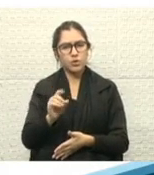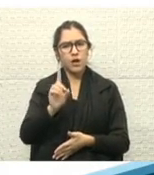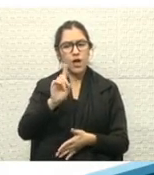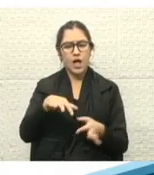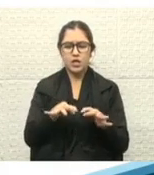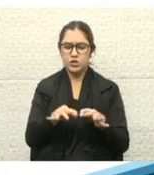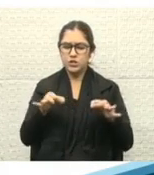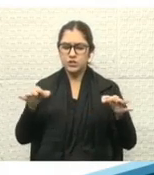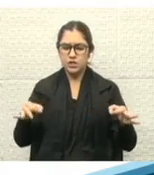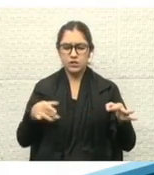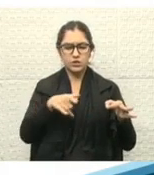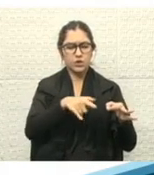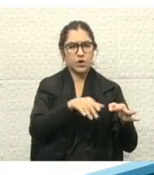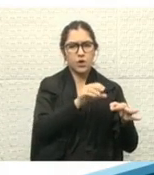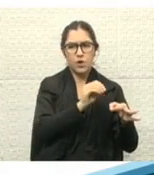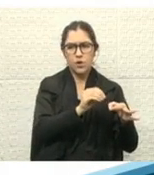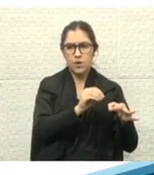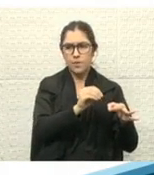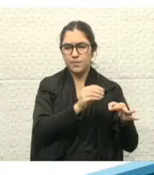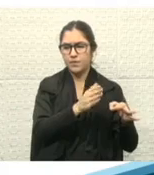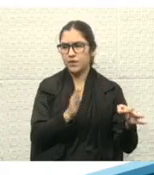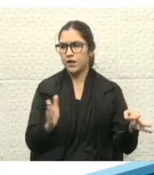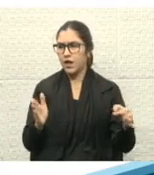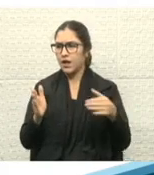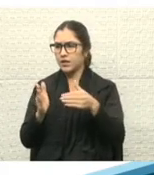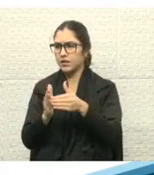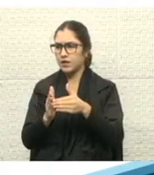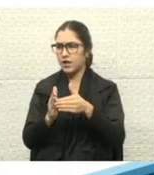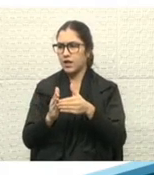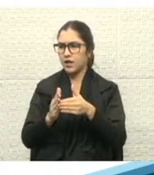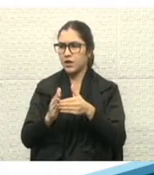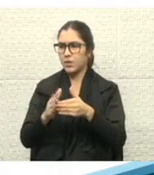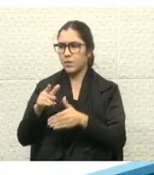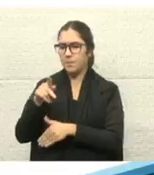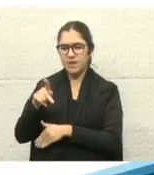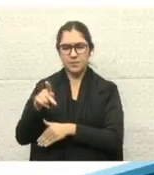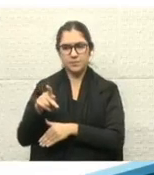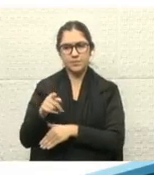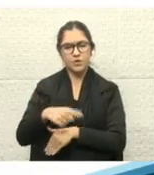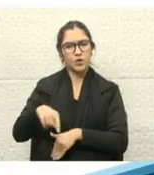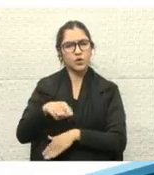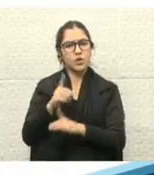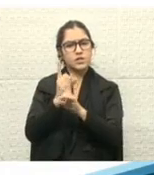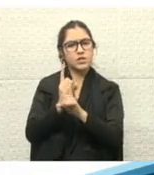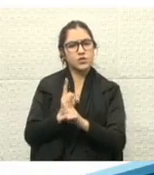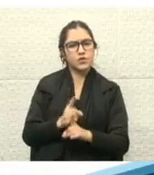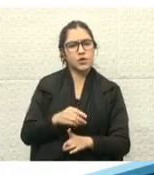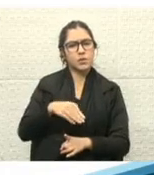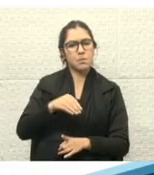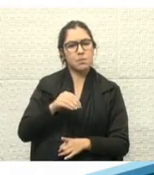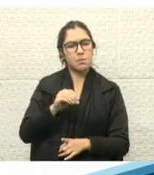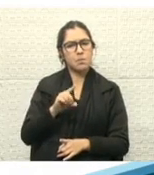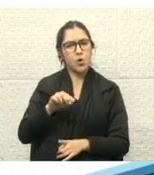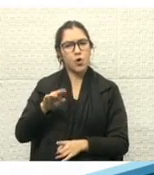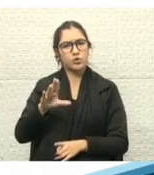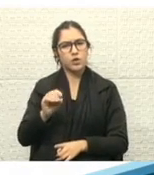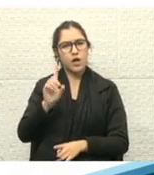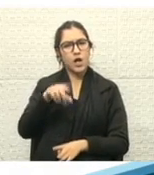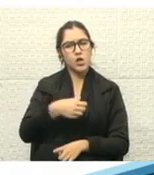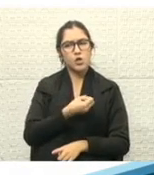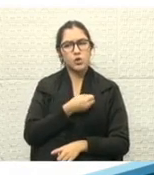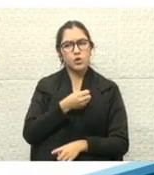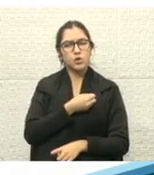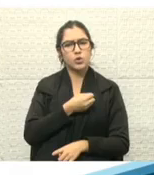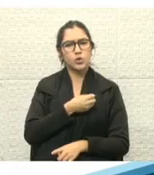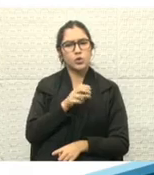a distância do ponto O até o ponto P. E nós identificamos o módulo como a